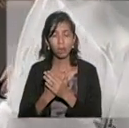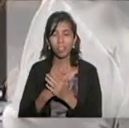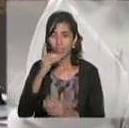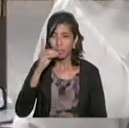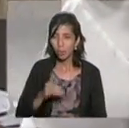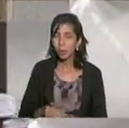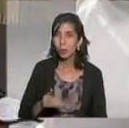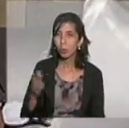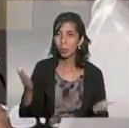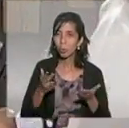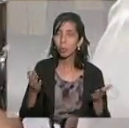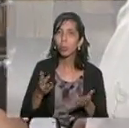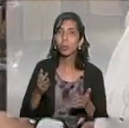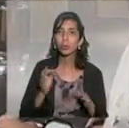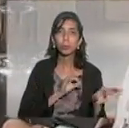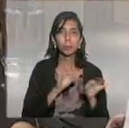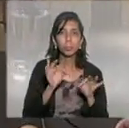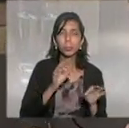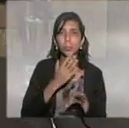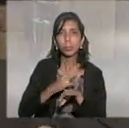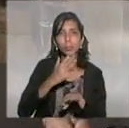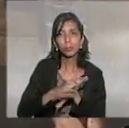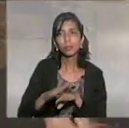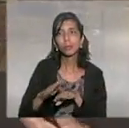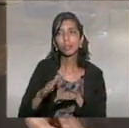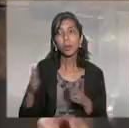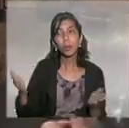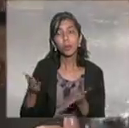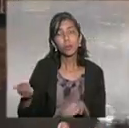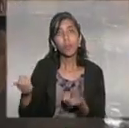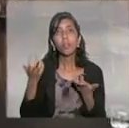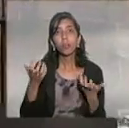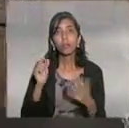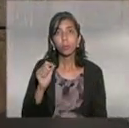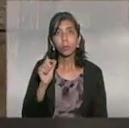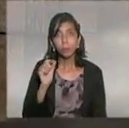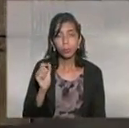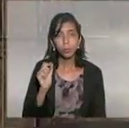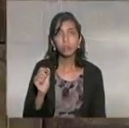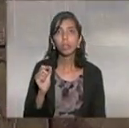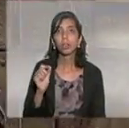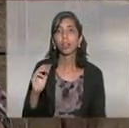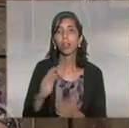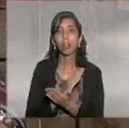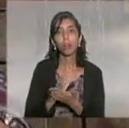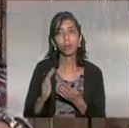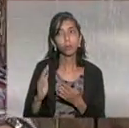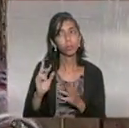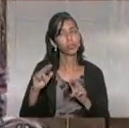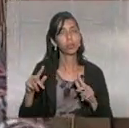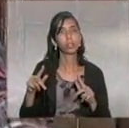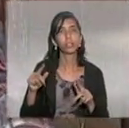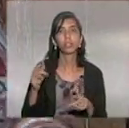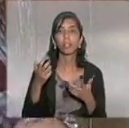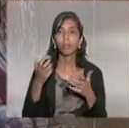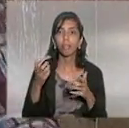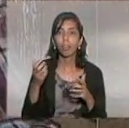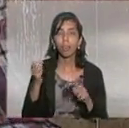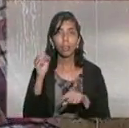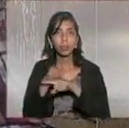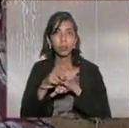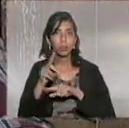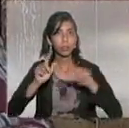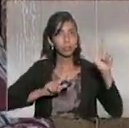pouco preparados, a garotada, eles querem, na verdade, claro, com algumas exceções, eles querem estar